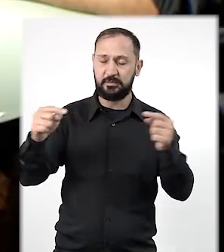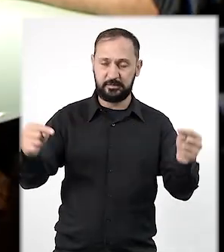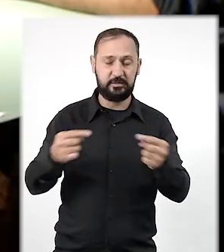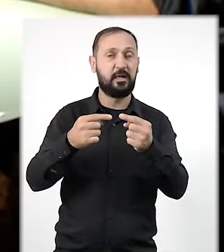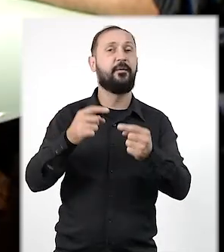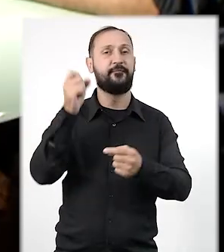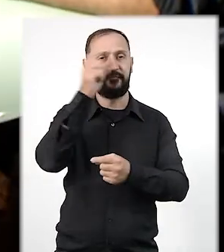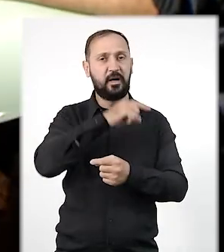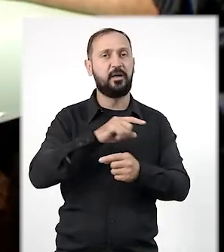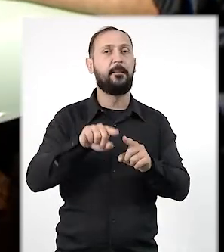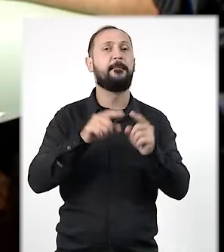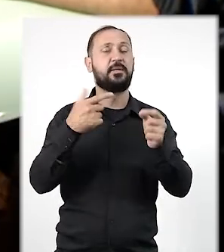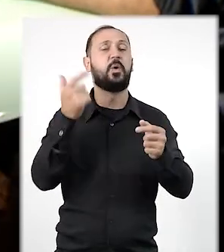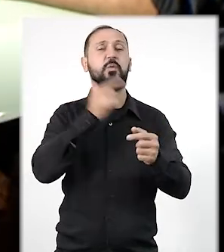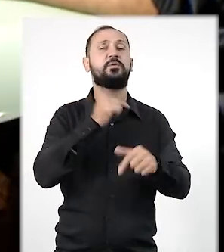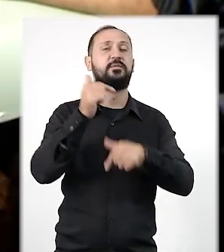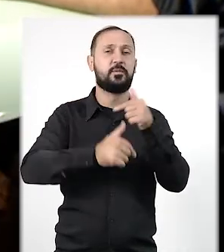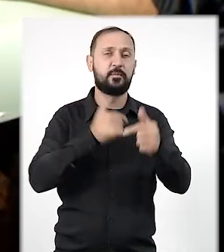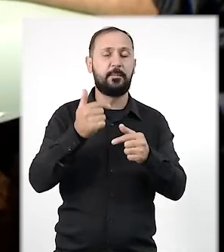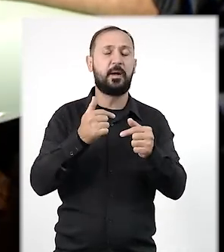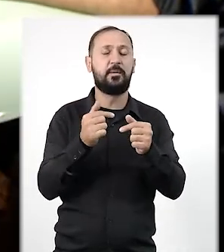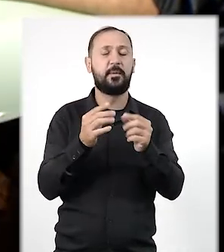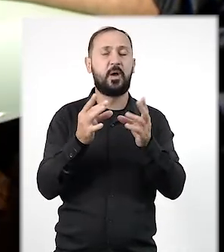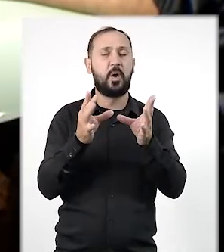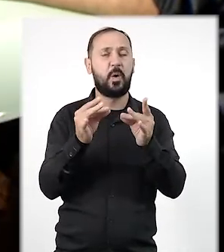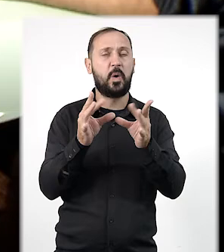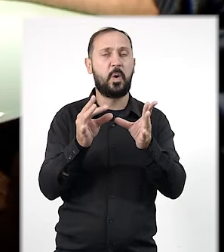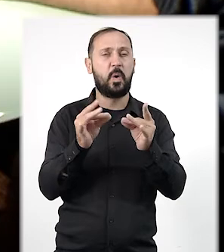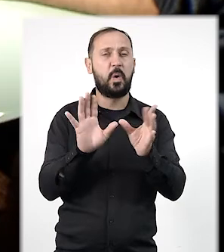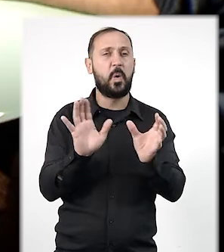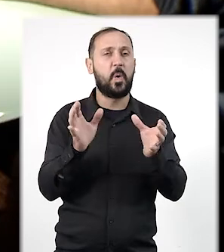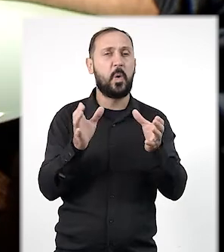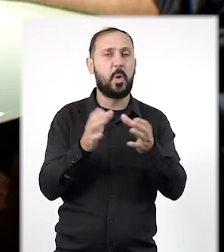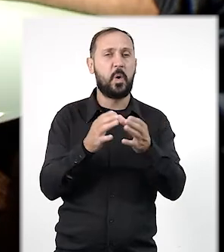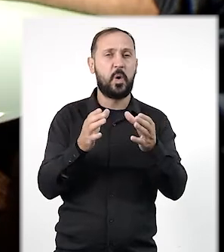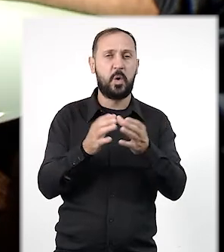você consegue fazer um trabalho mais minucioso em cada conjunto de